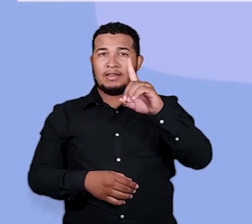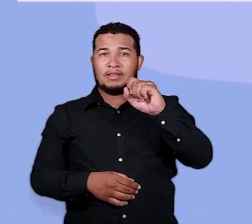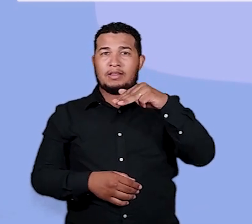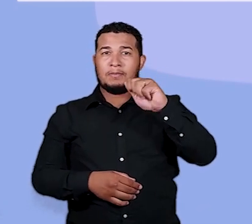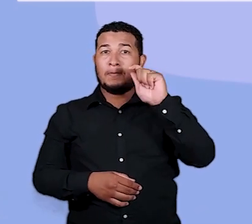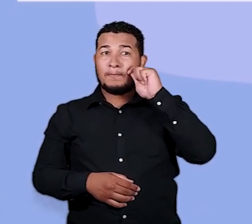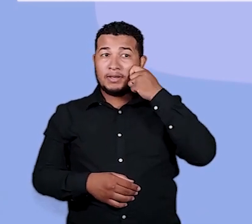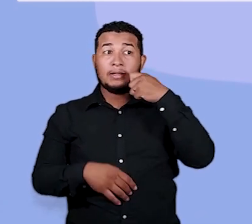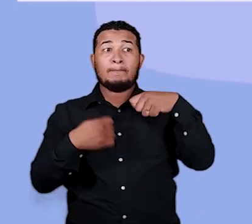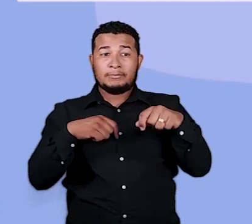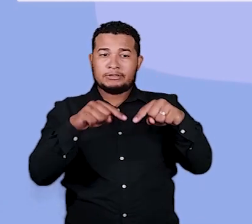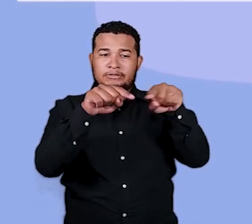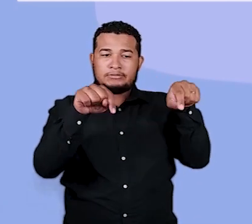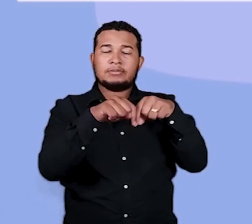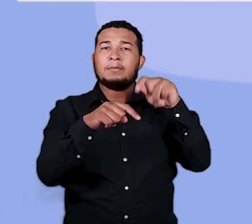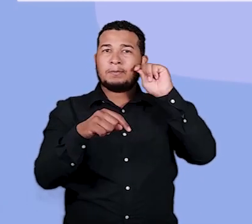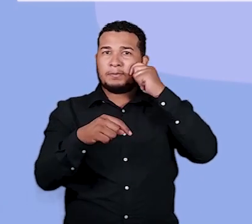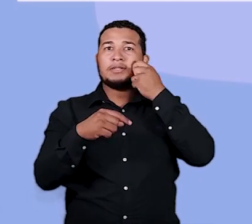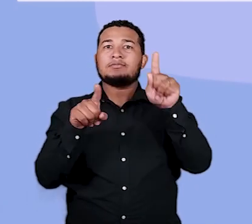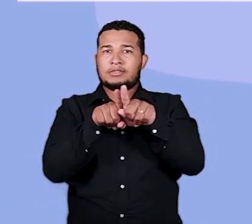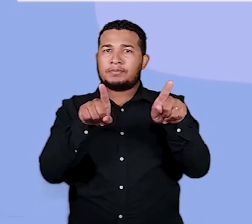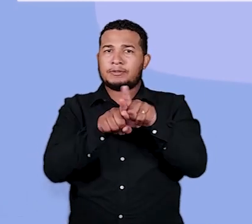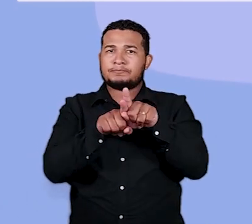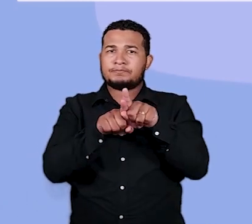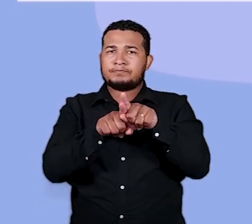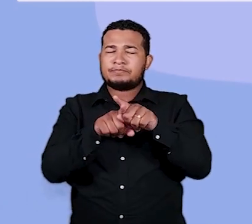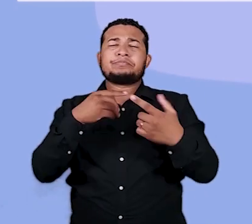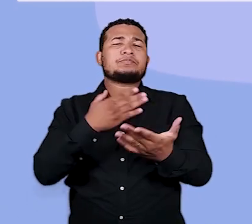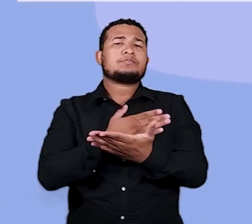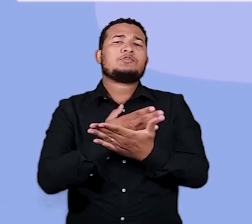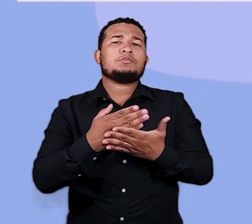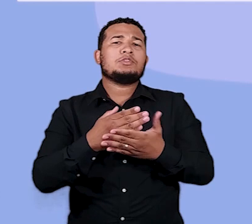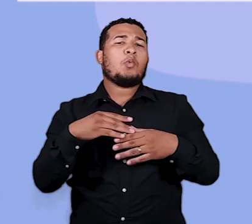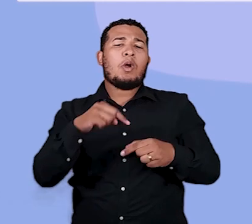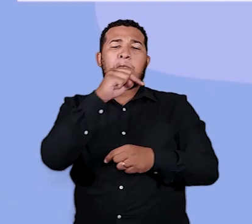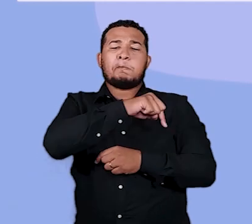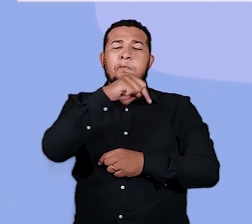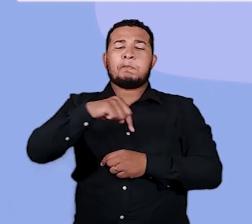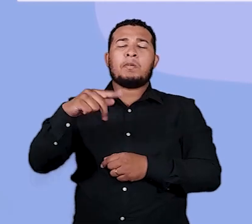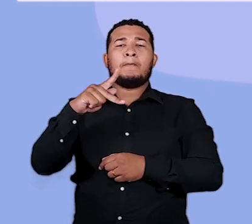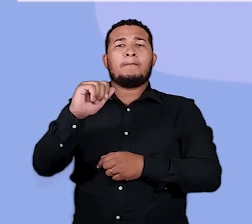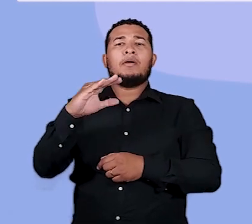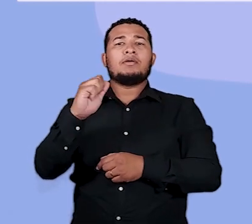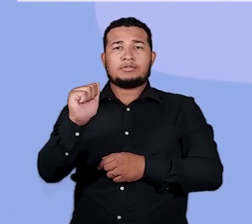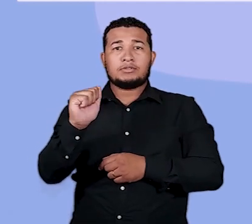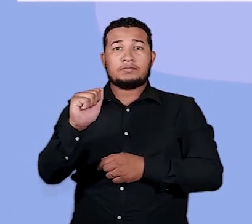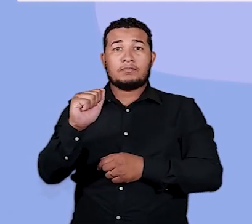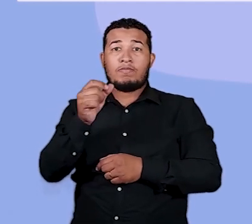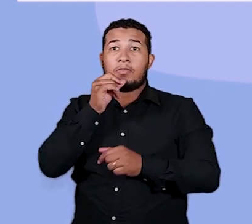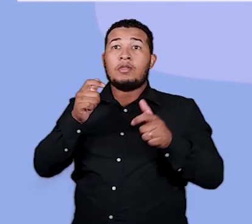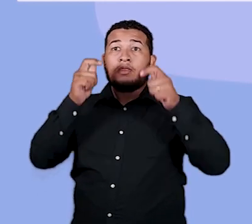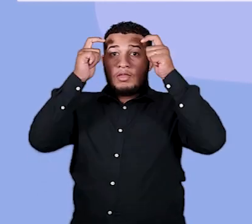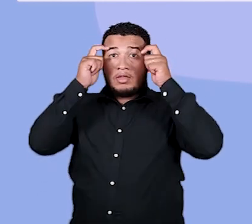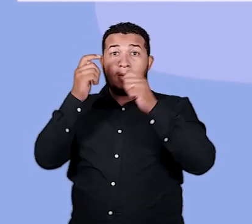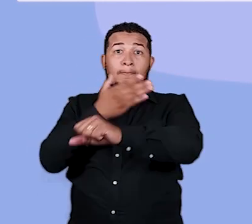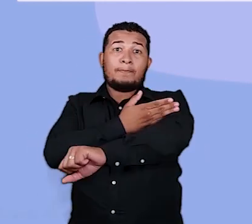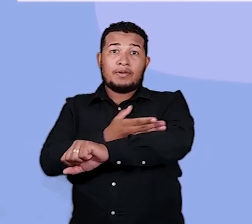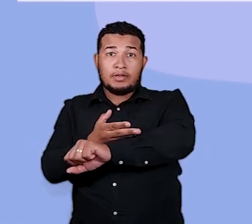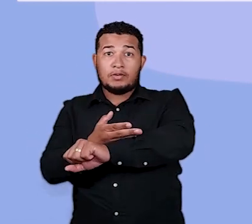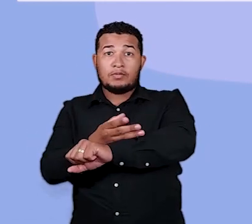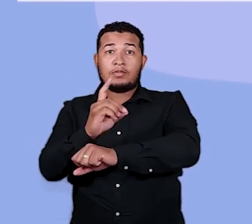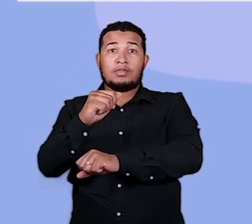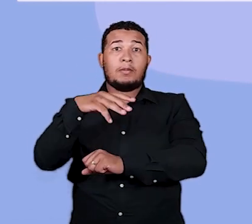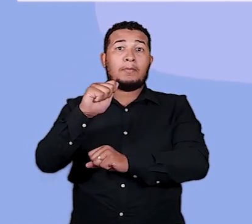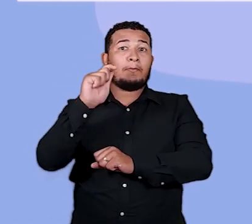preta. Exercício. Na posição inicial, quais as casas ocupadas pelas seguintes peças? Rei branco,